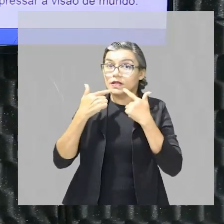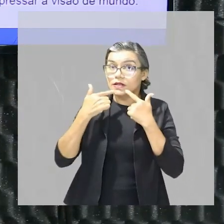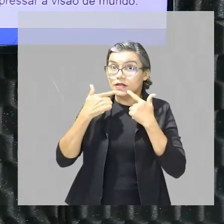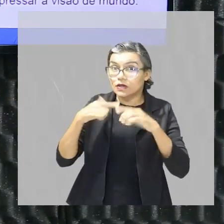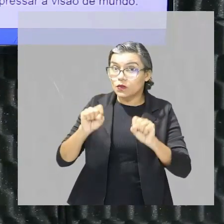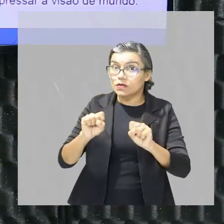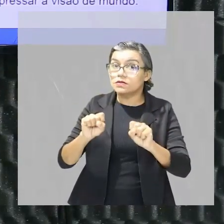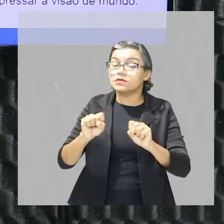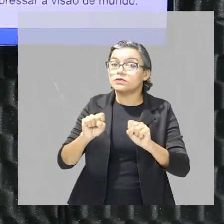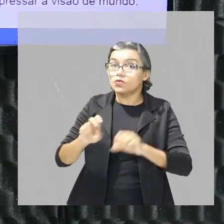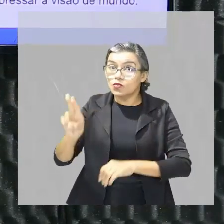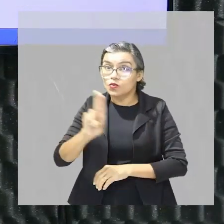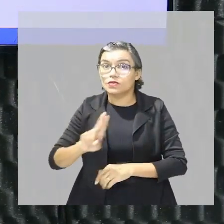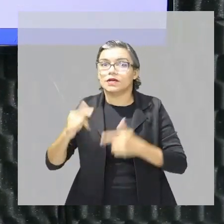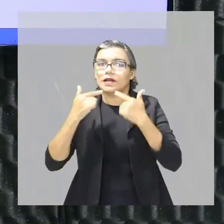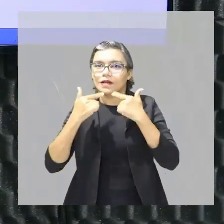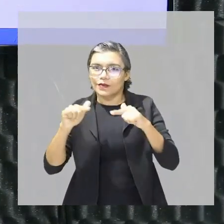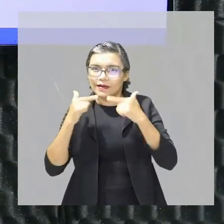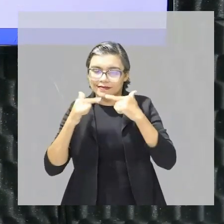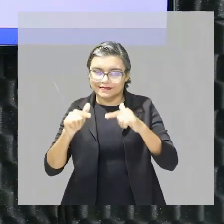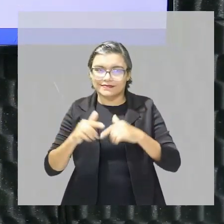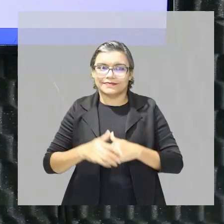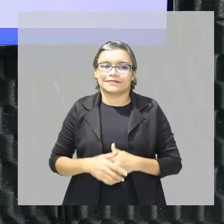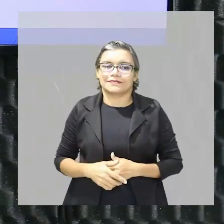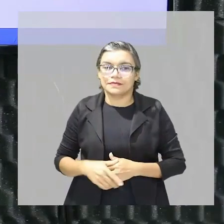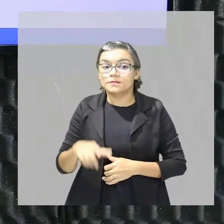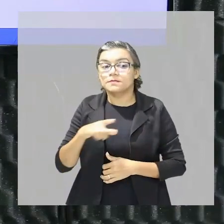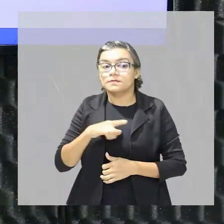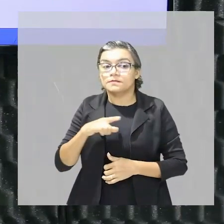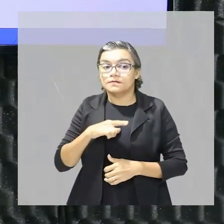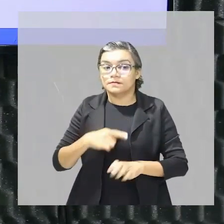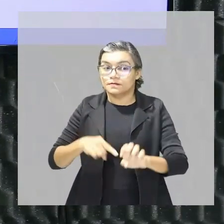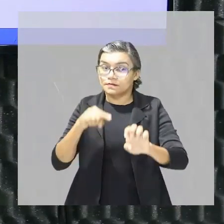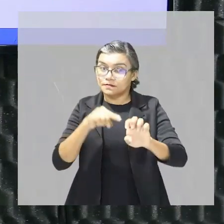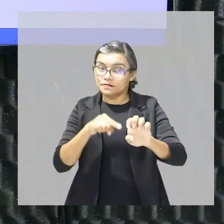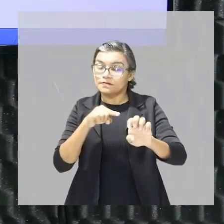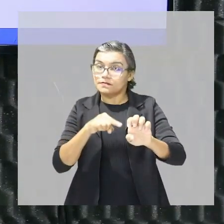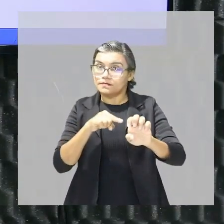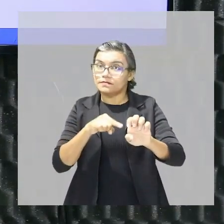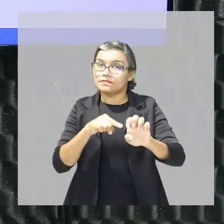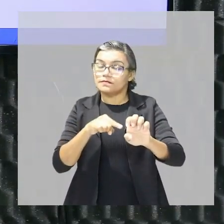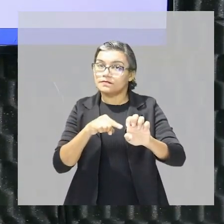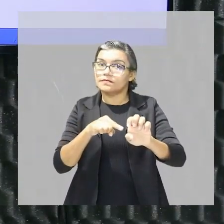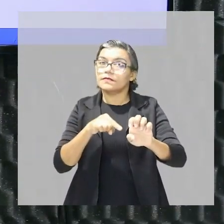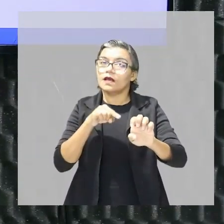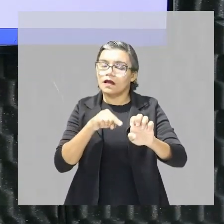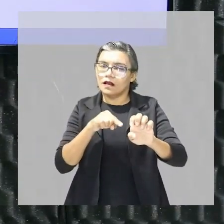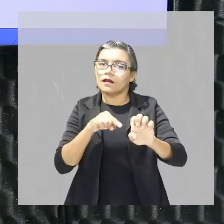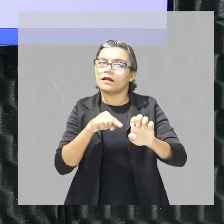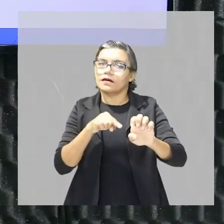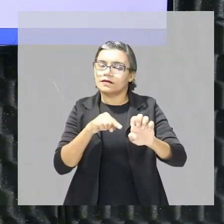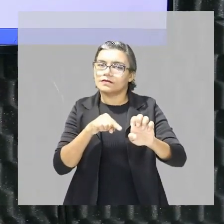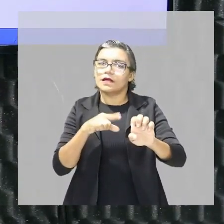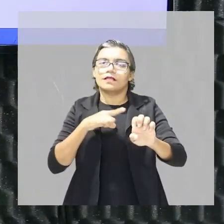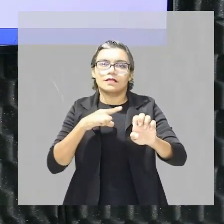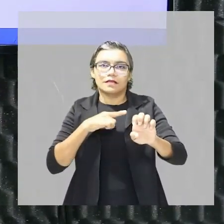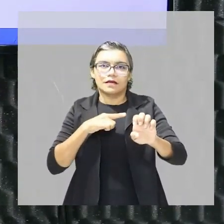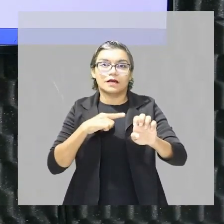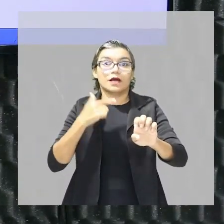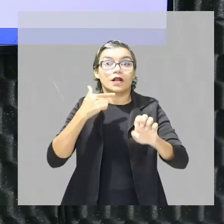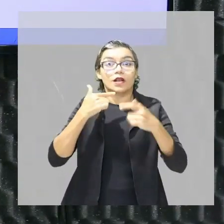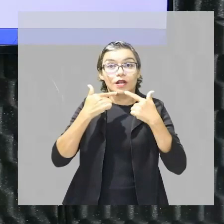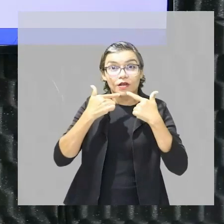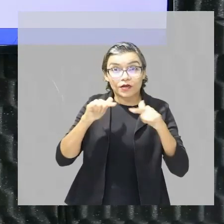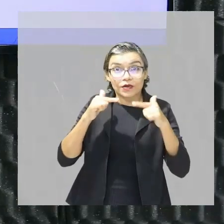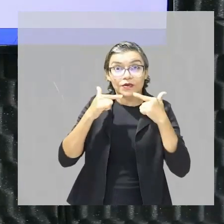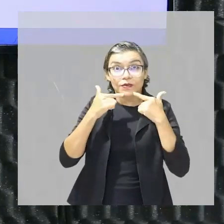utilização da linguagem então nós temos aqui a letra e a letra e traz para a gente já linguagem como uma opção